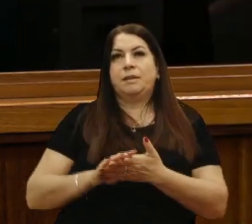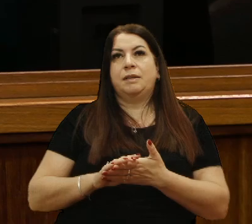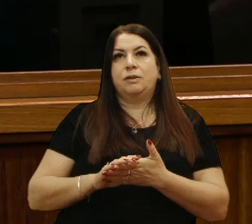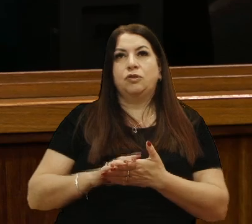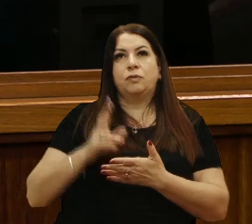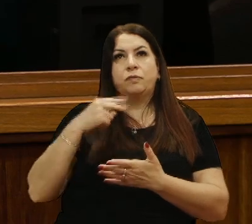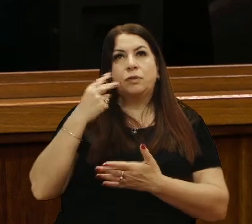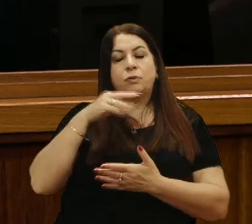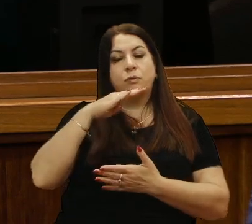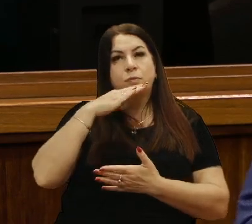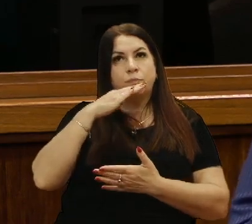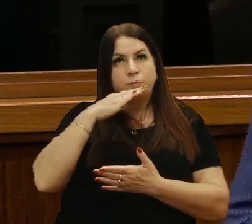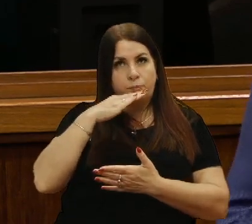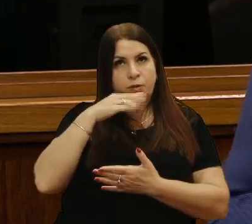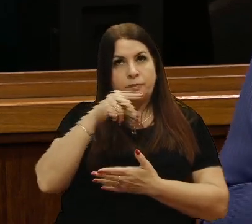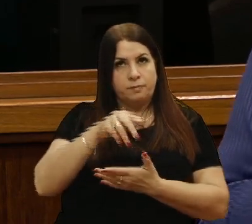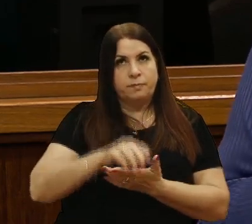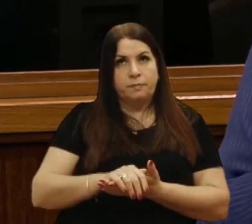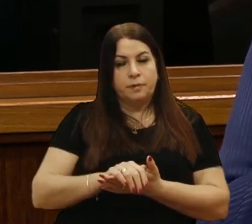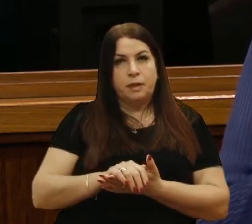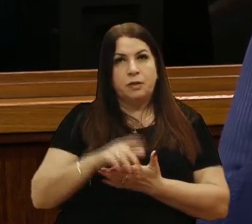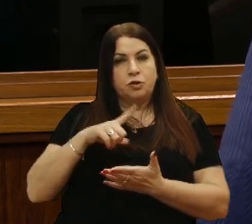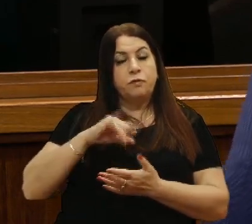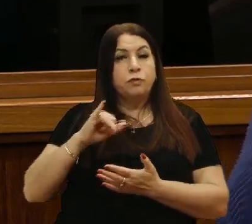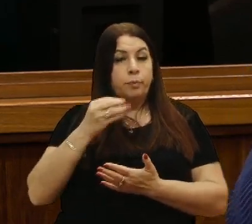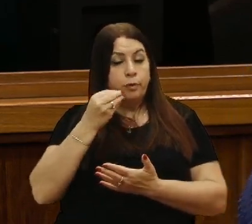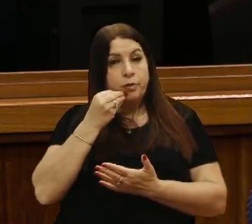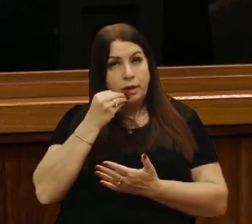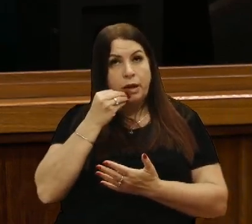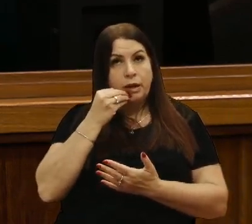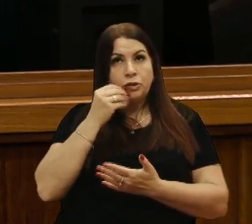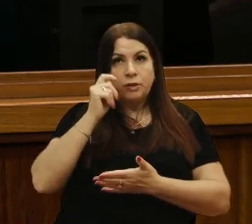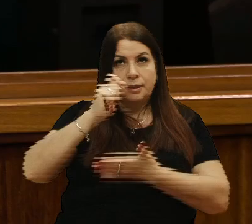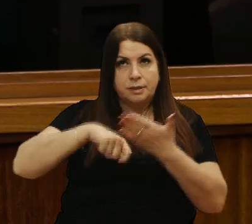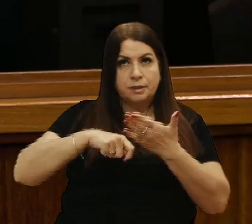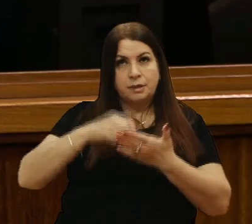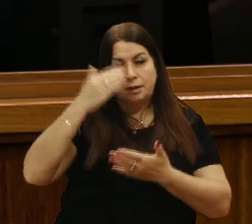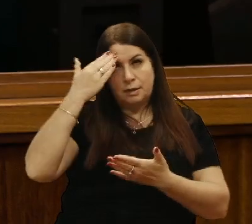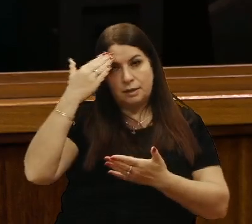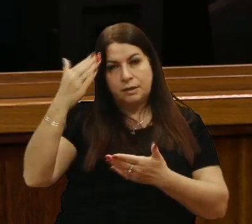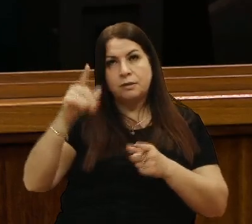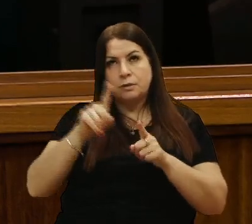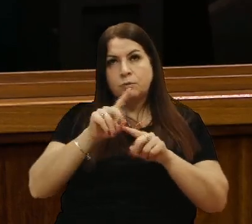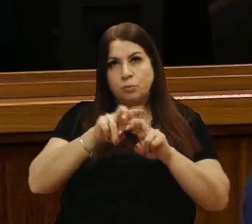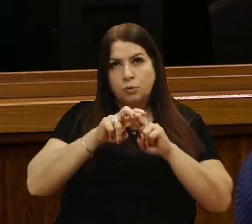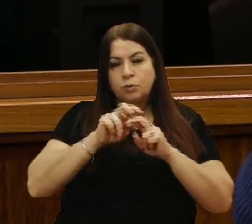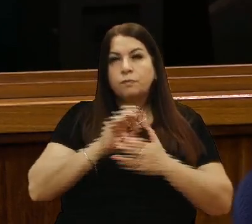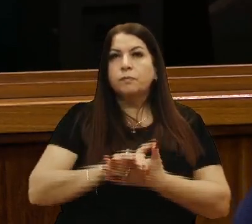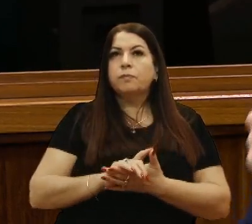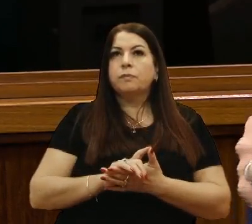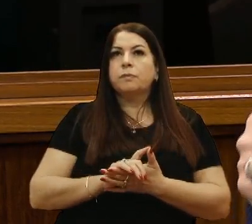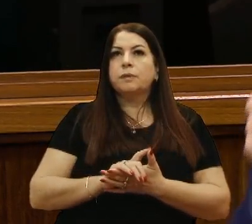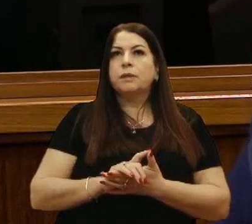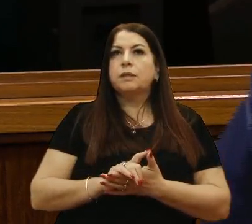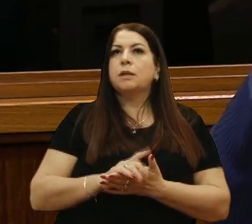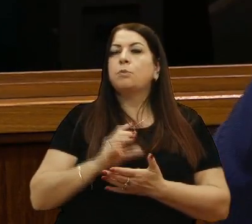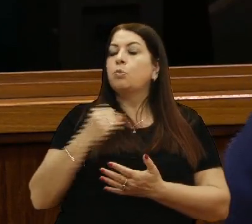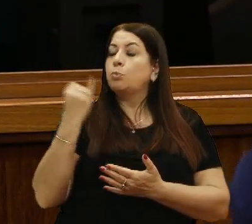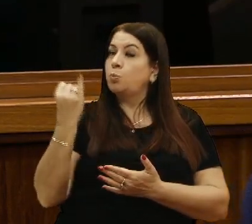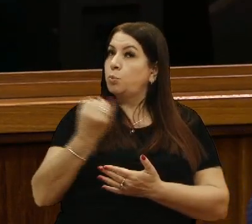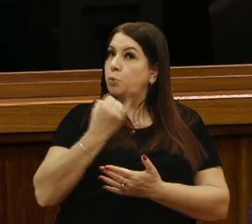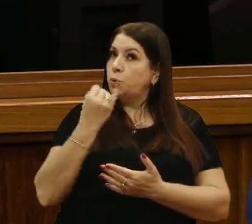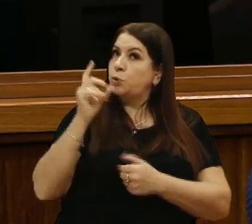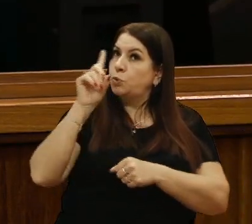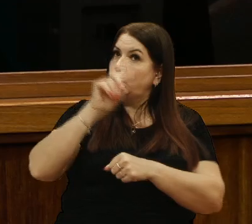vereador Bortola, que também tive a oportunidade de assinar e agradeço também por isso, ele é muito importante, é uma